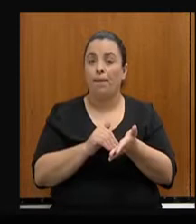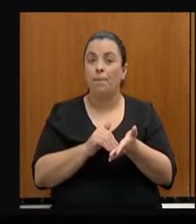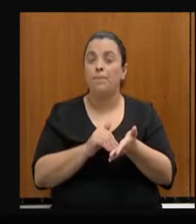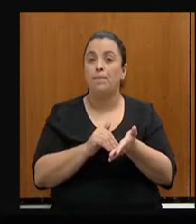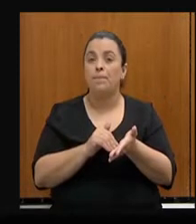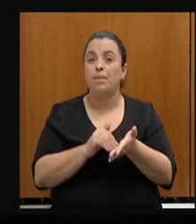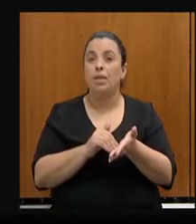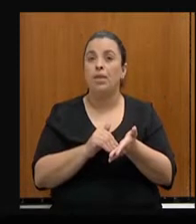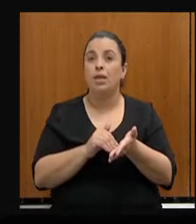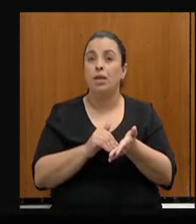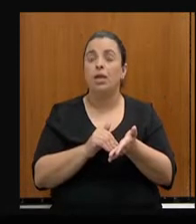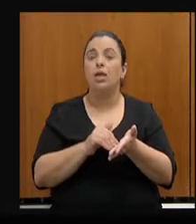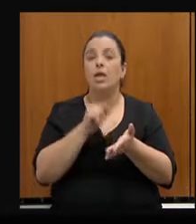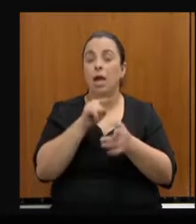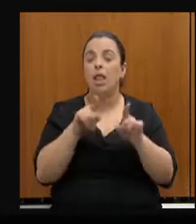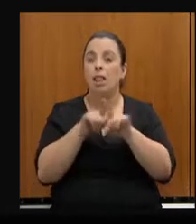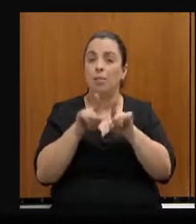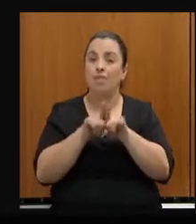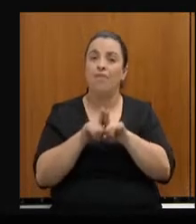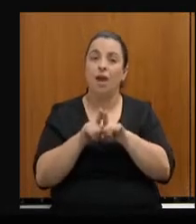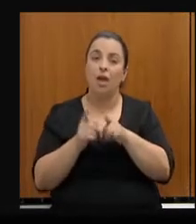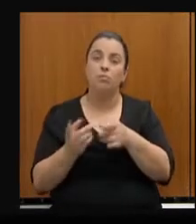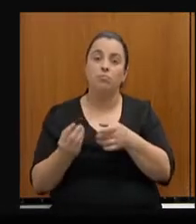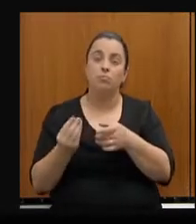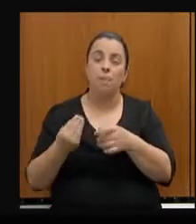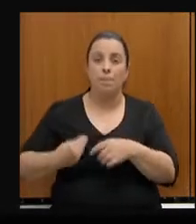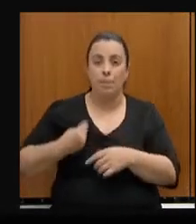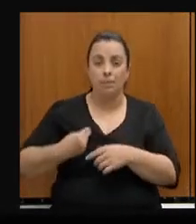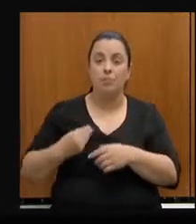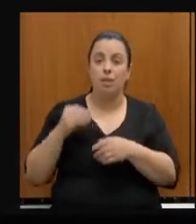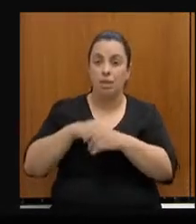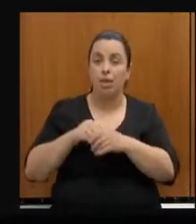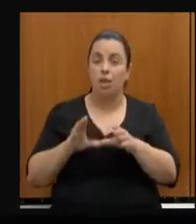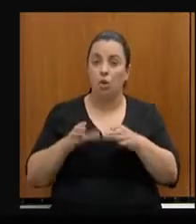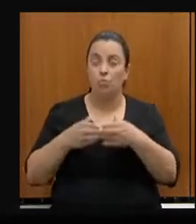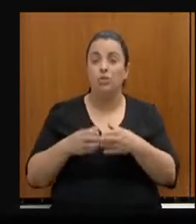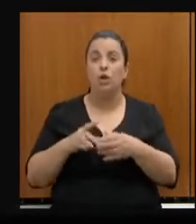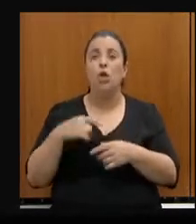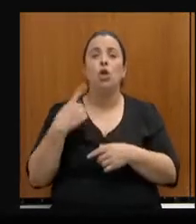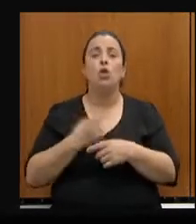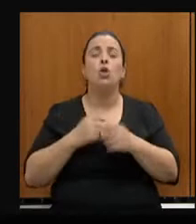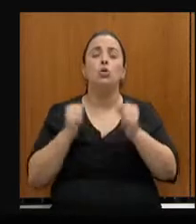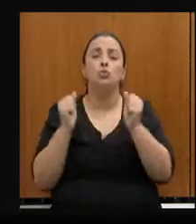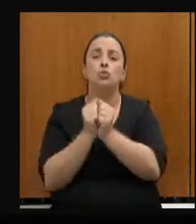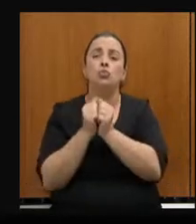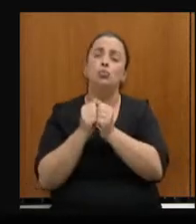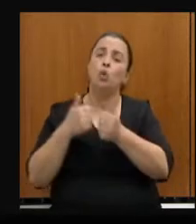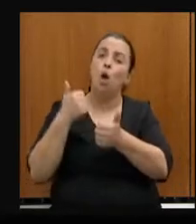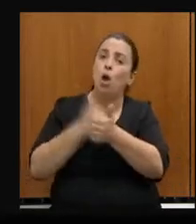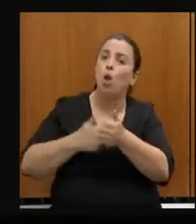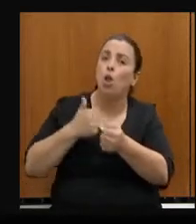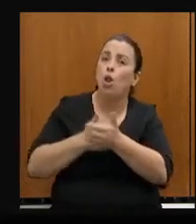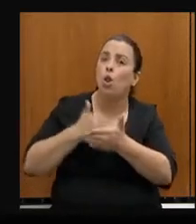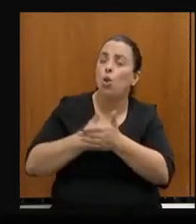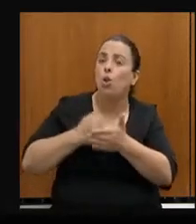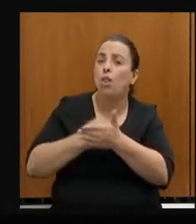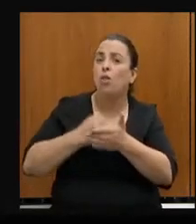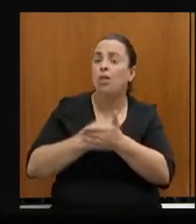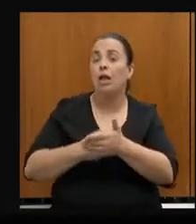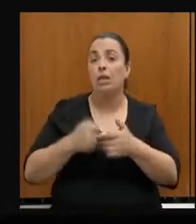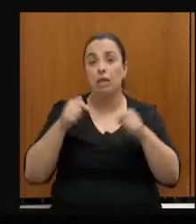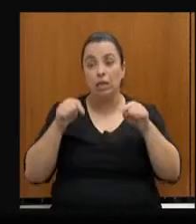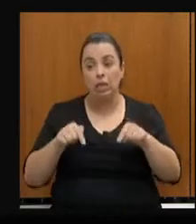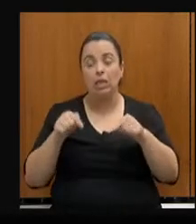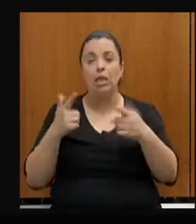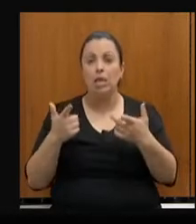comissão também agora junto beleza e vamos pudéssemos voltar para que o trabalho fosse destinado uma